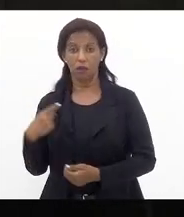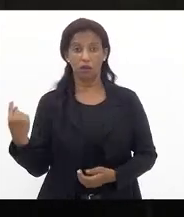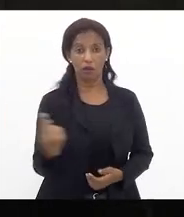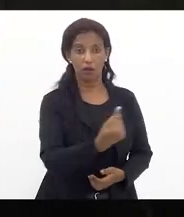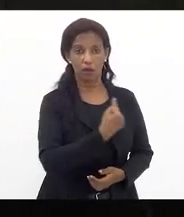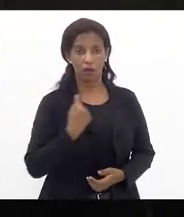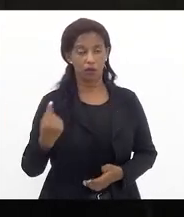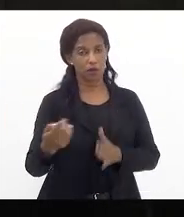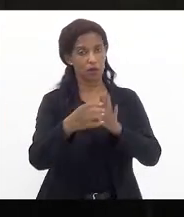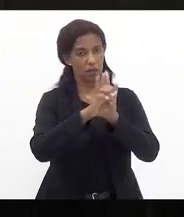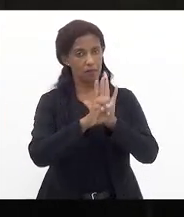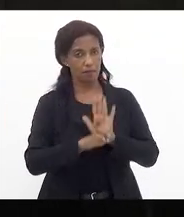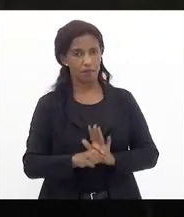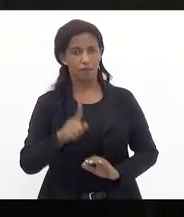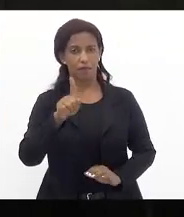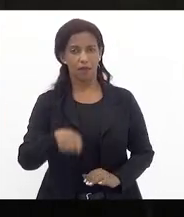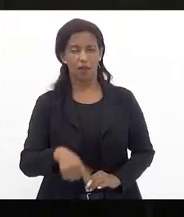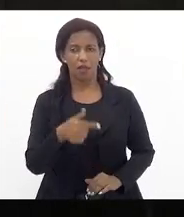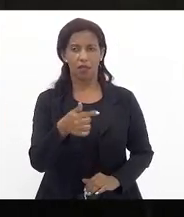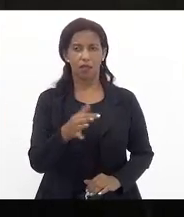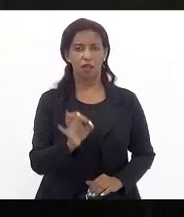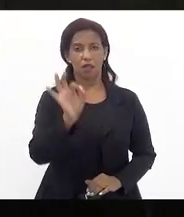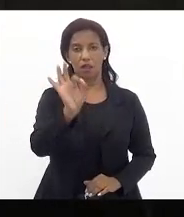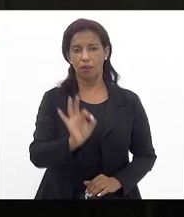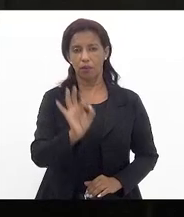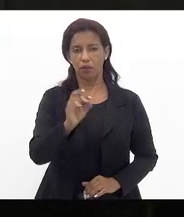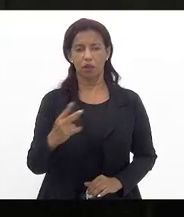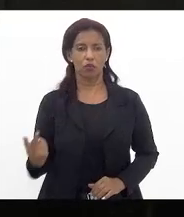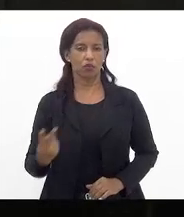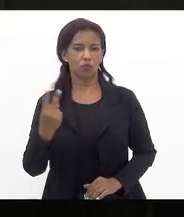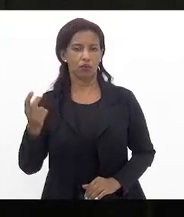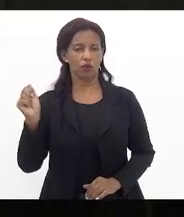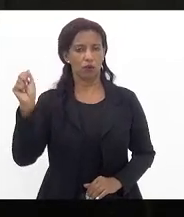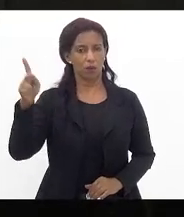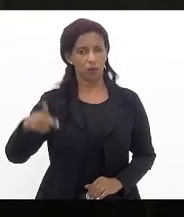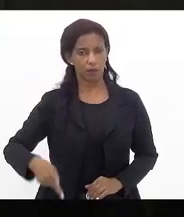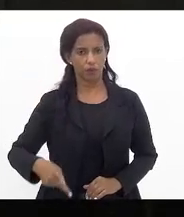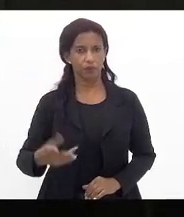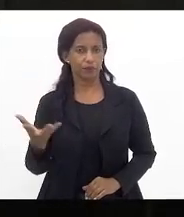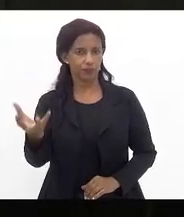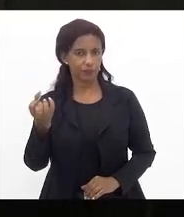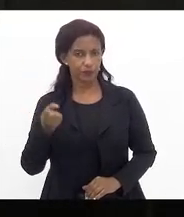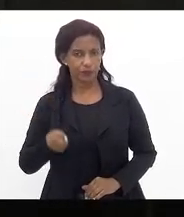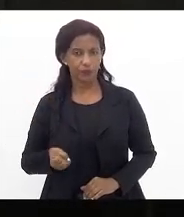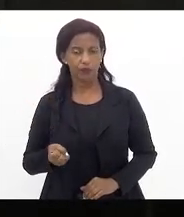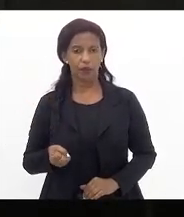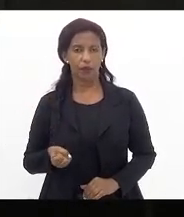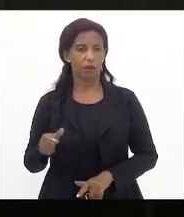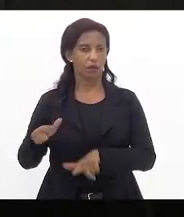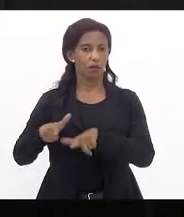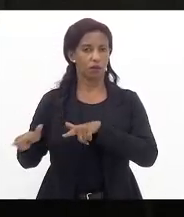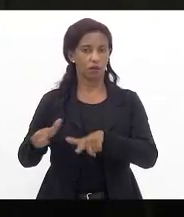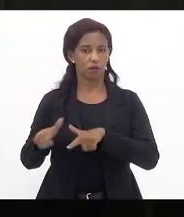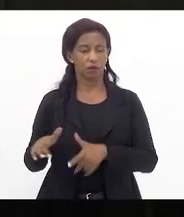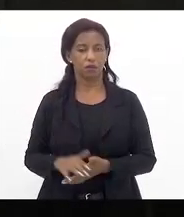nossa emenda é 70% do valor da aposentadoria recebida pelo